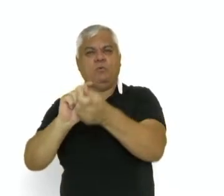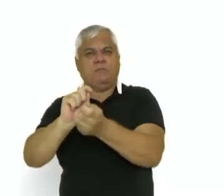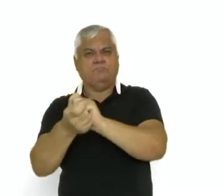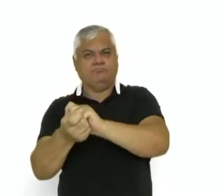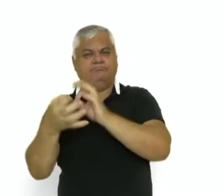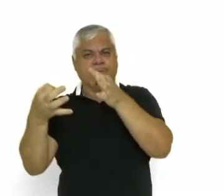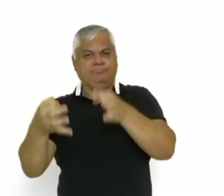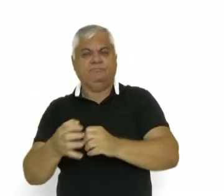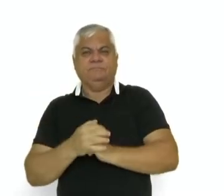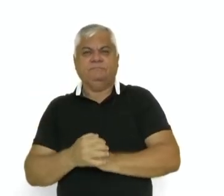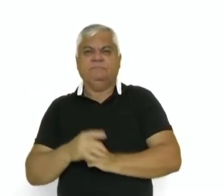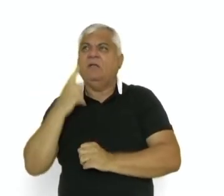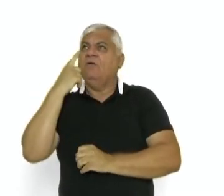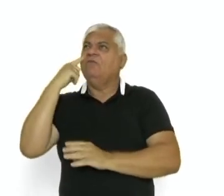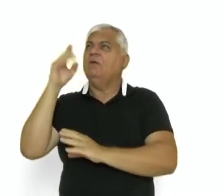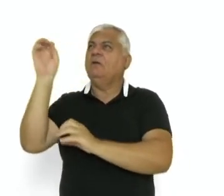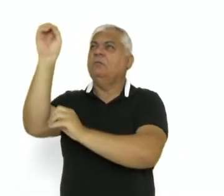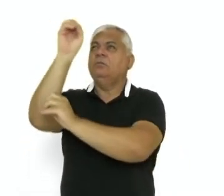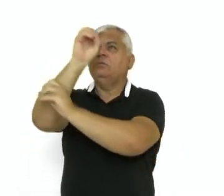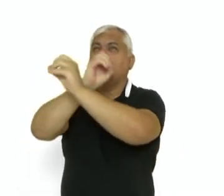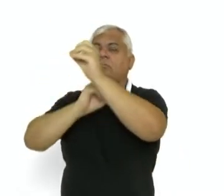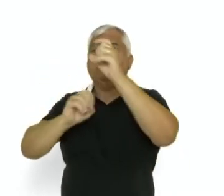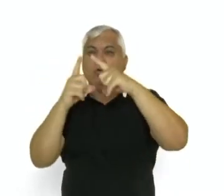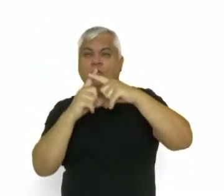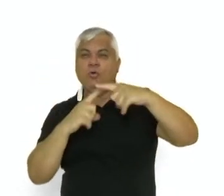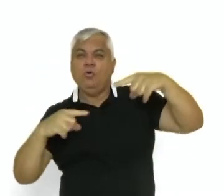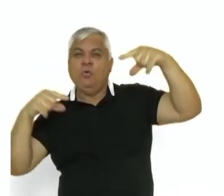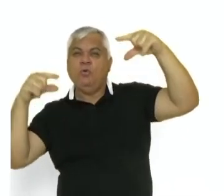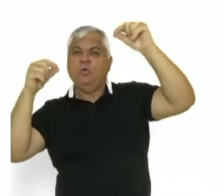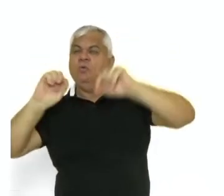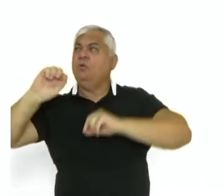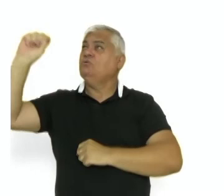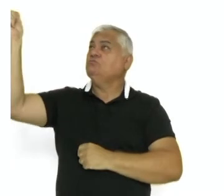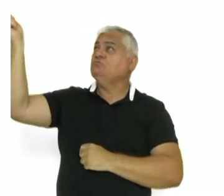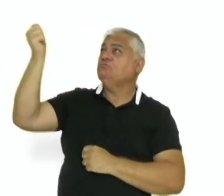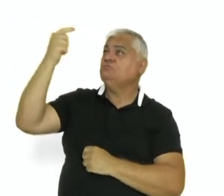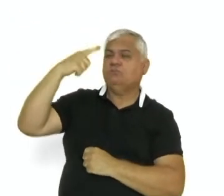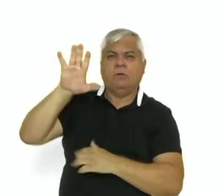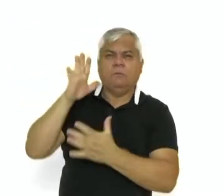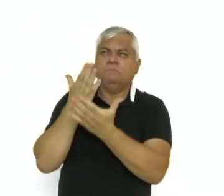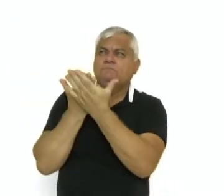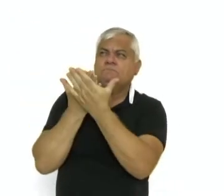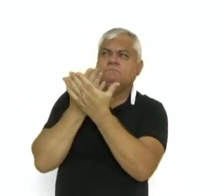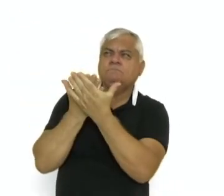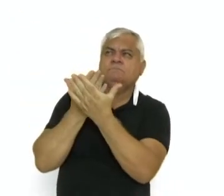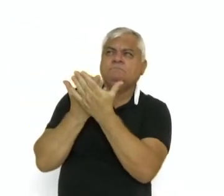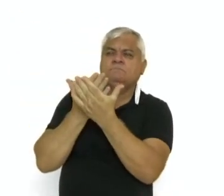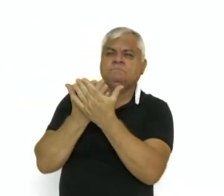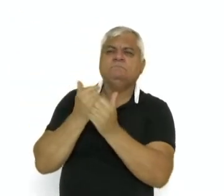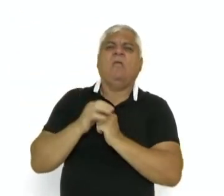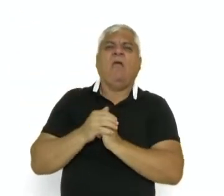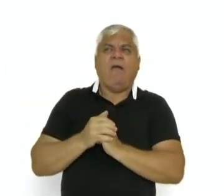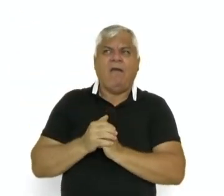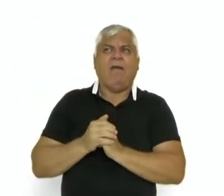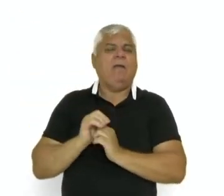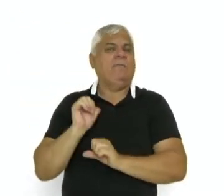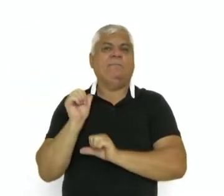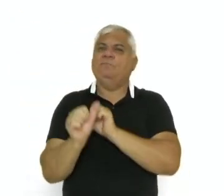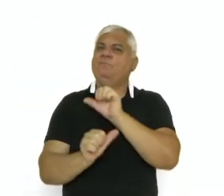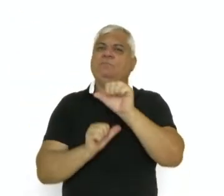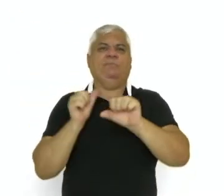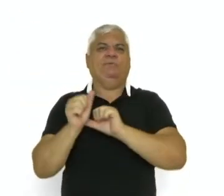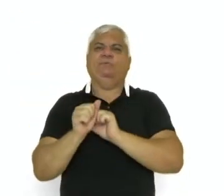corpos celestes aliados com cálculos matemáticos fizeram Nicolau Copérnico questionar o modelo geocêntrico e propor um